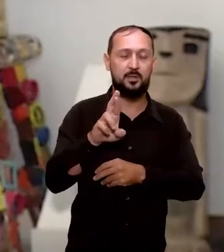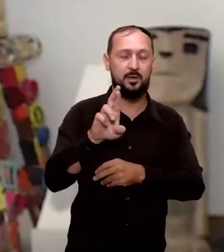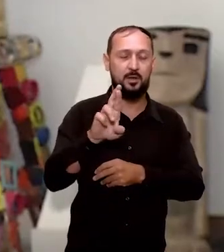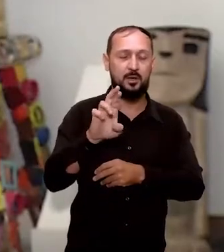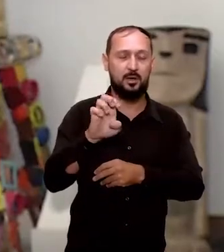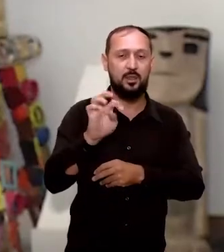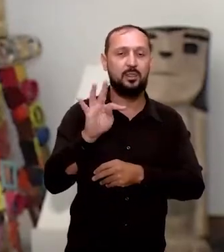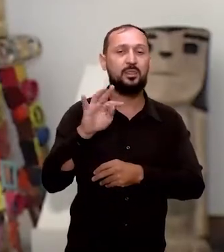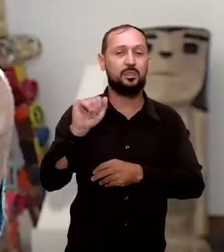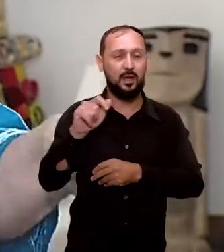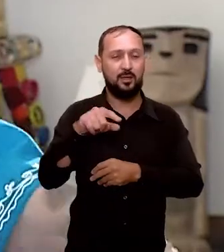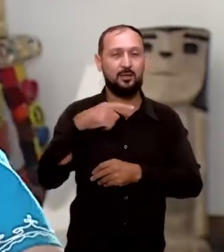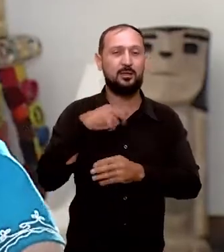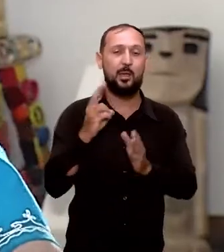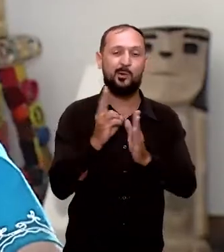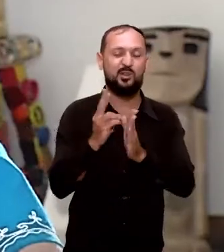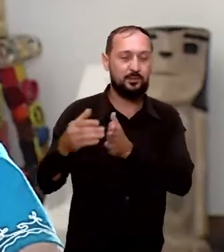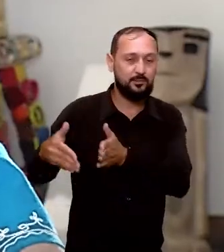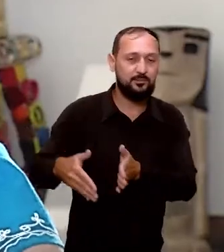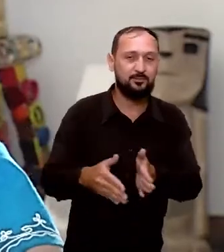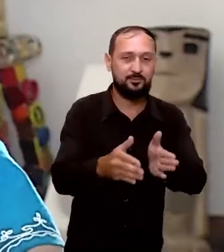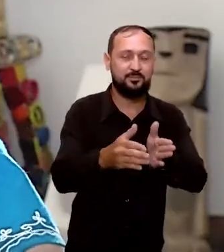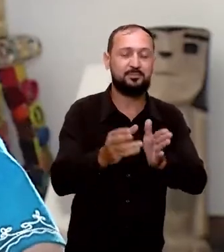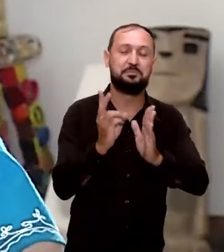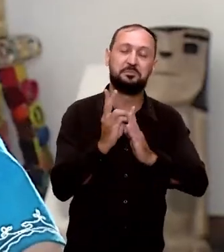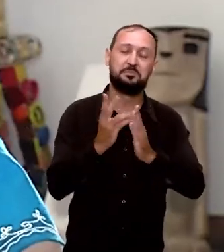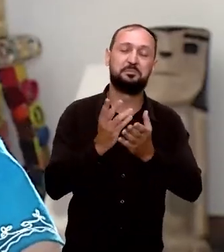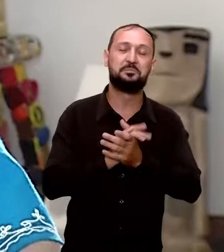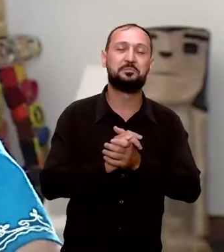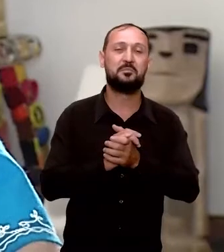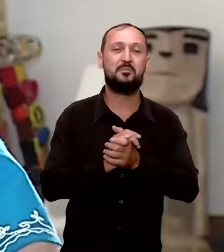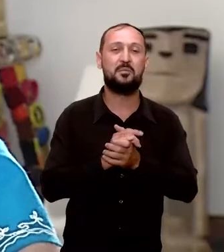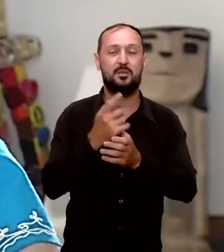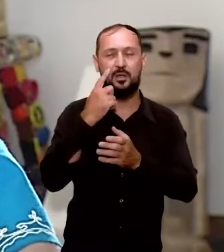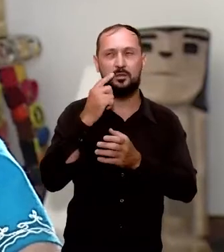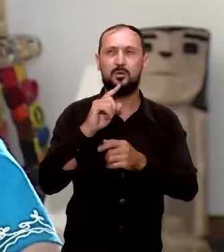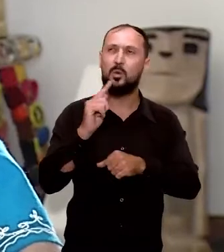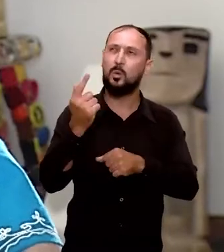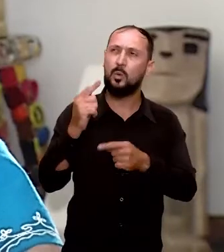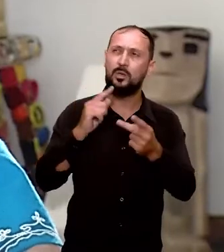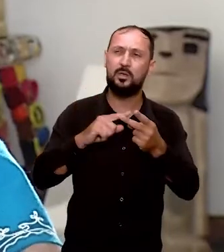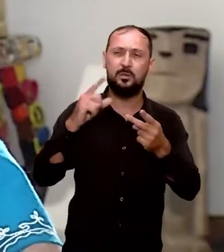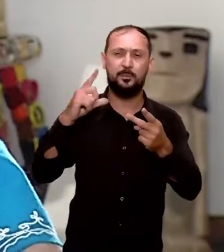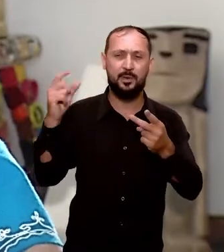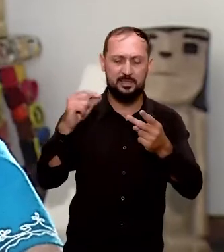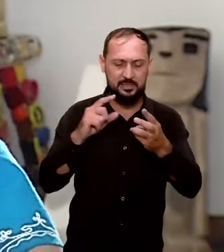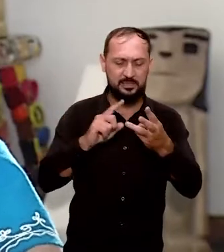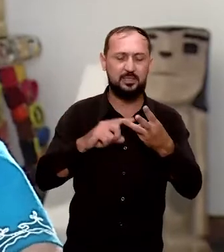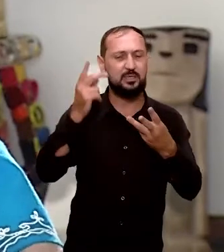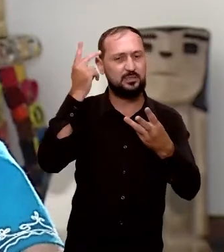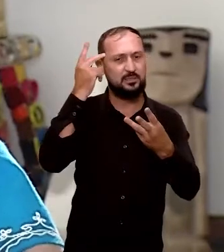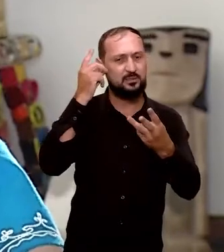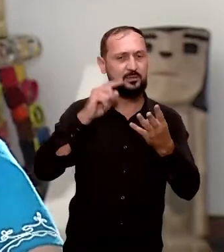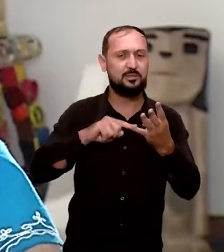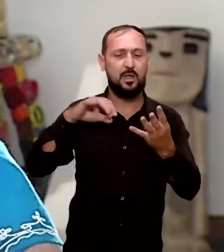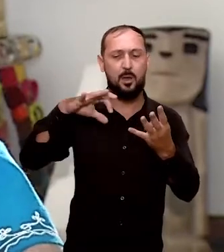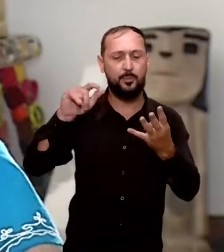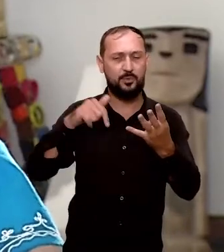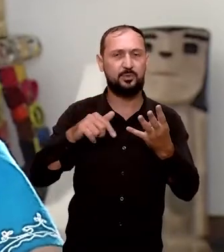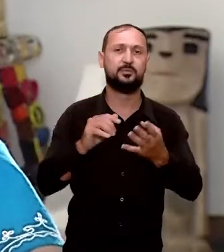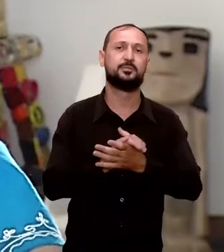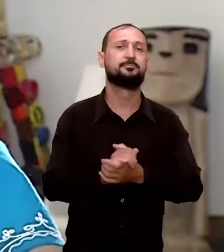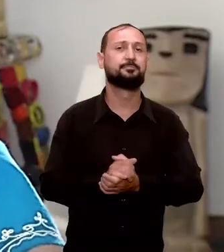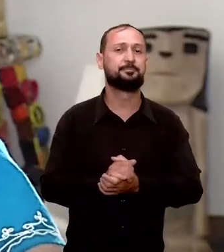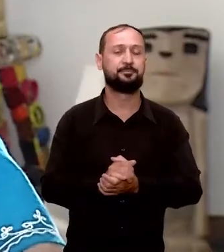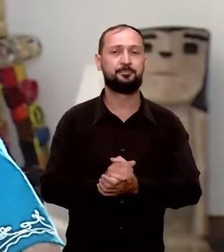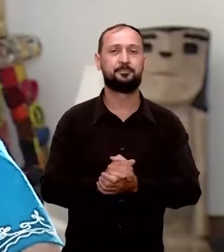que significa caminho em Tupi-Guarani. E aí eu expus em Goiânia, Brasília, São Paulo e